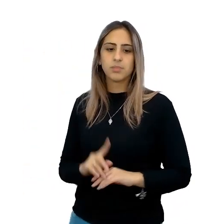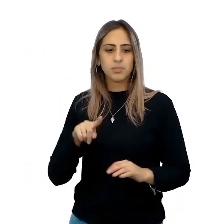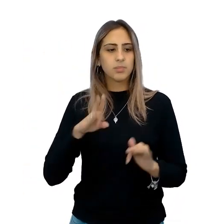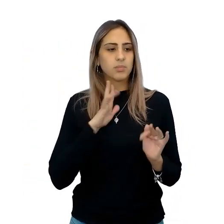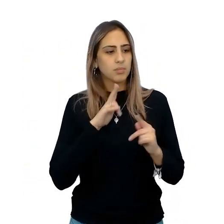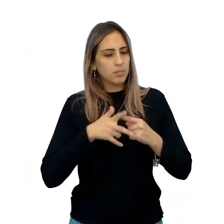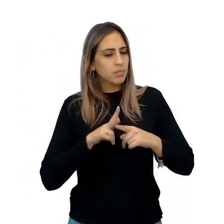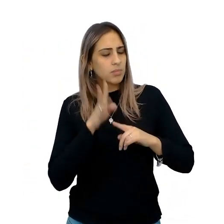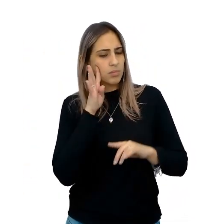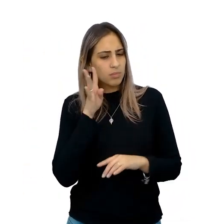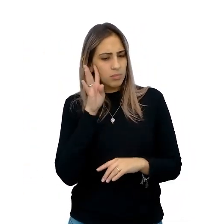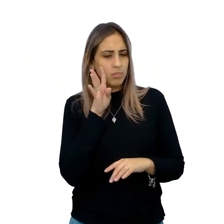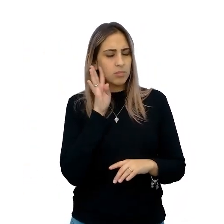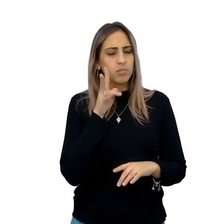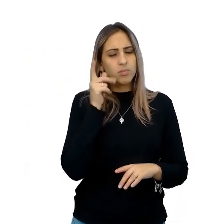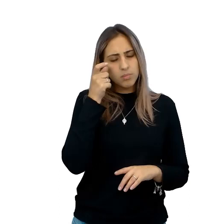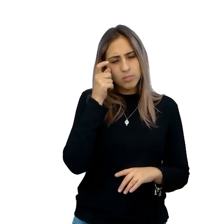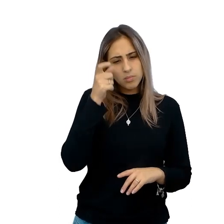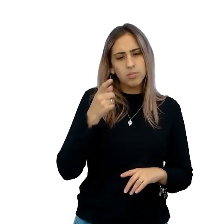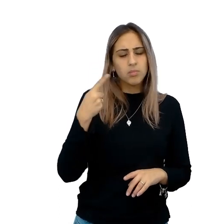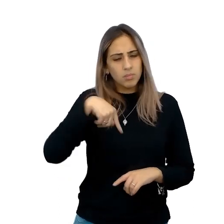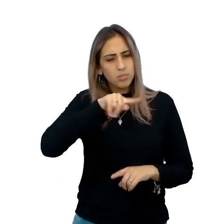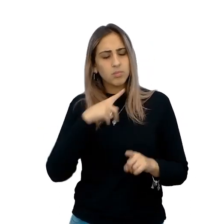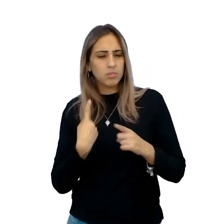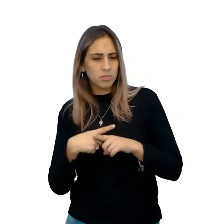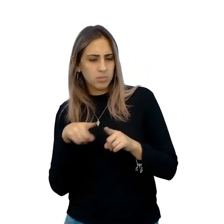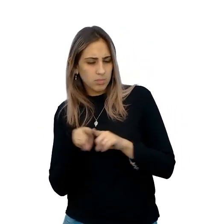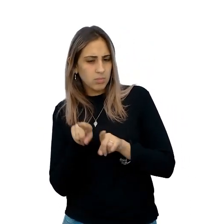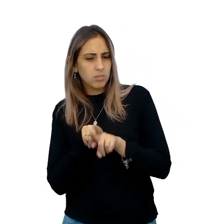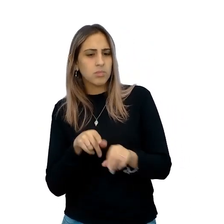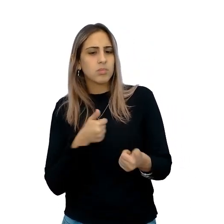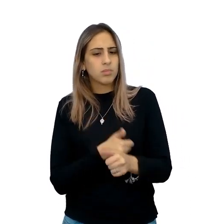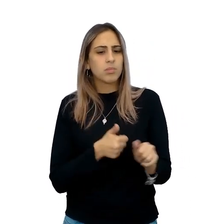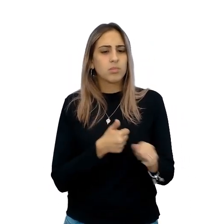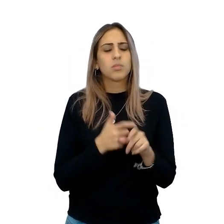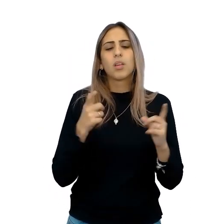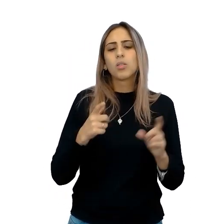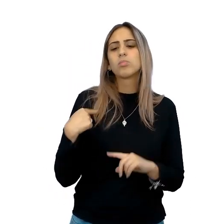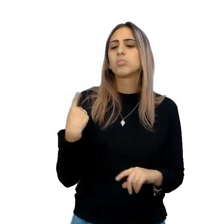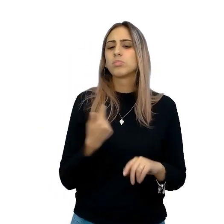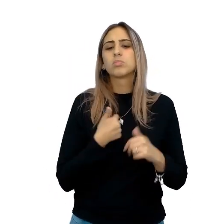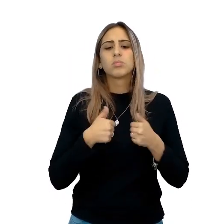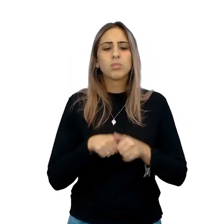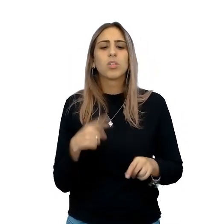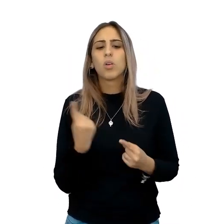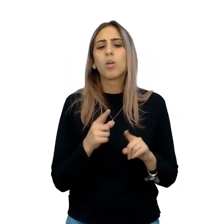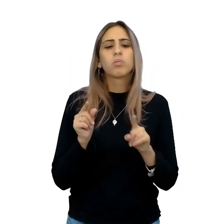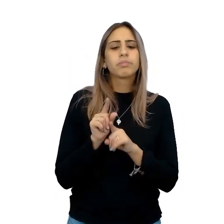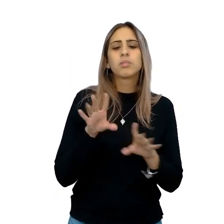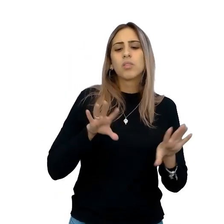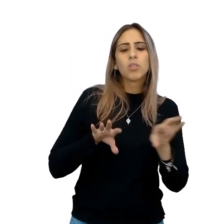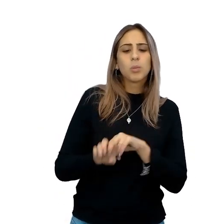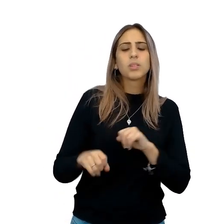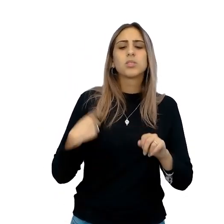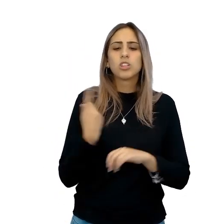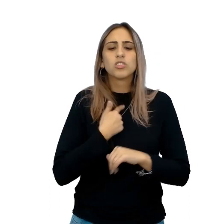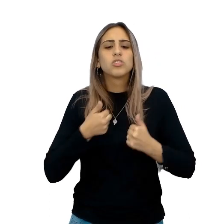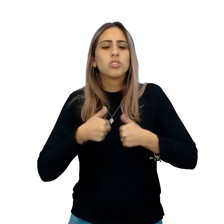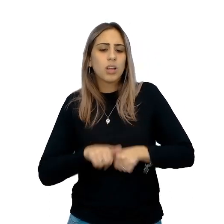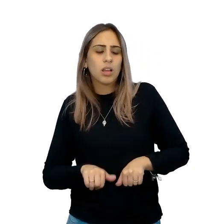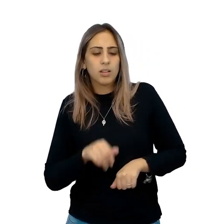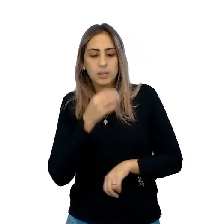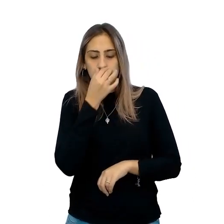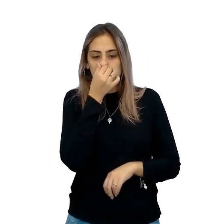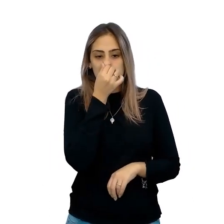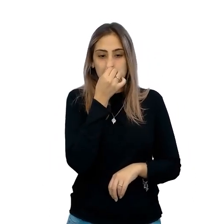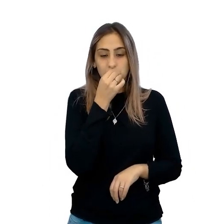ferramenta interessante para vocês também acompanharem com a gente onde estamos, né? Em que ponto das formações a gente está.